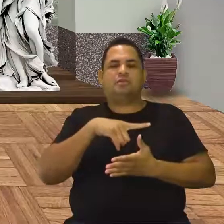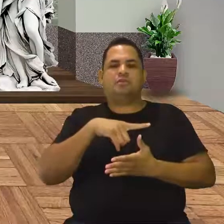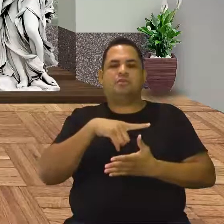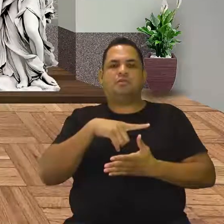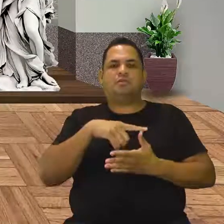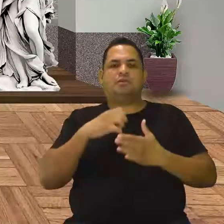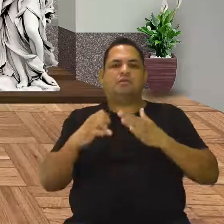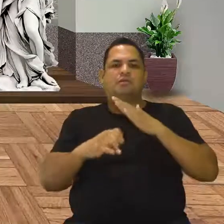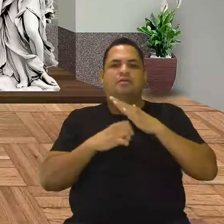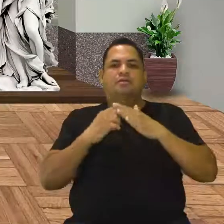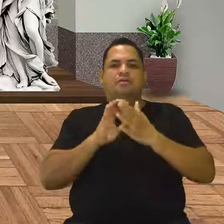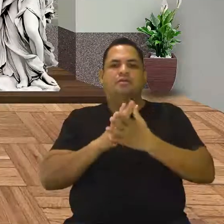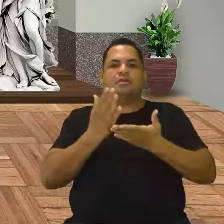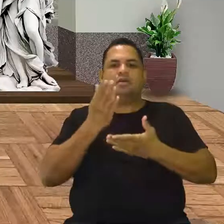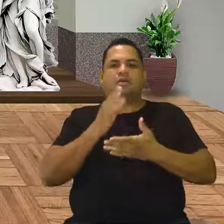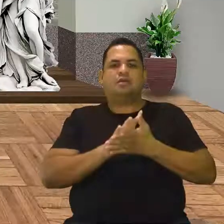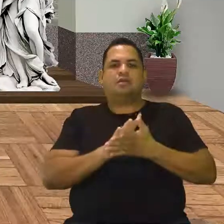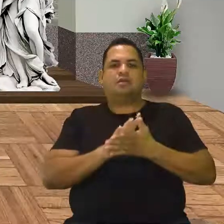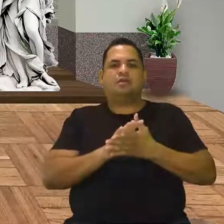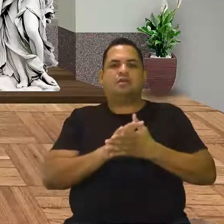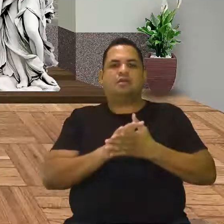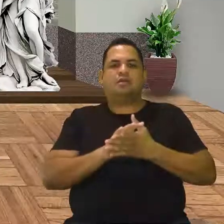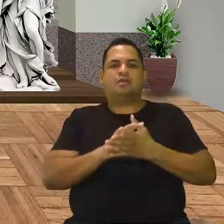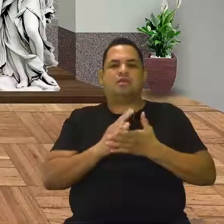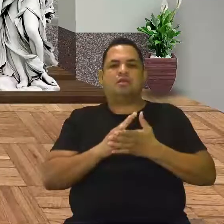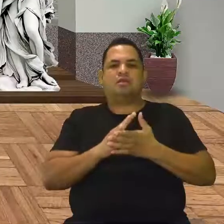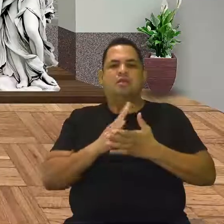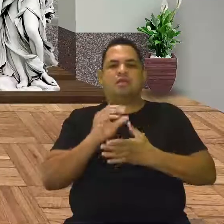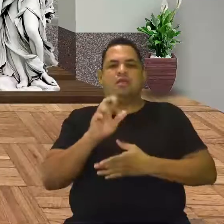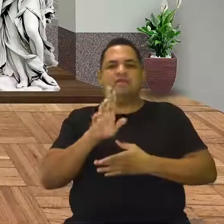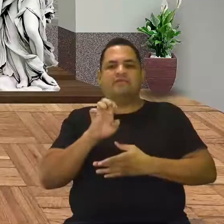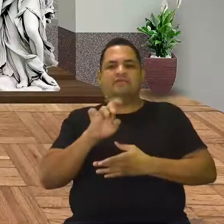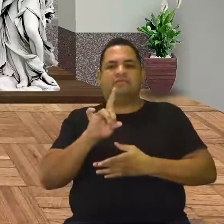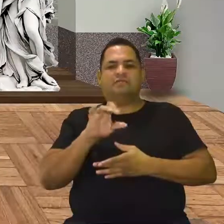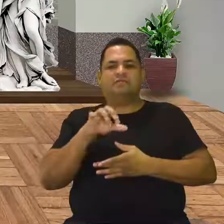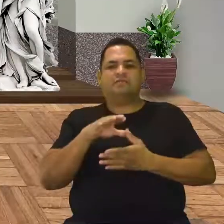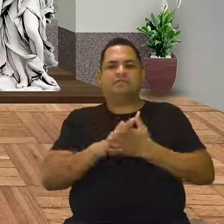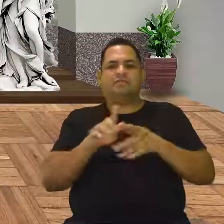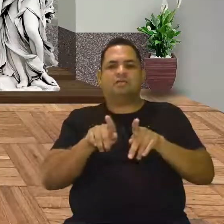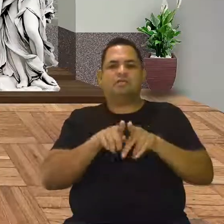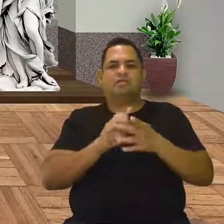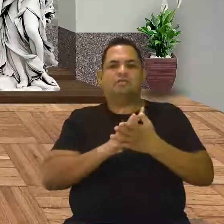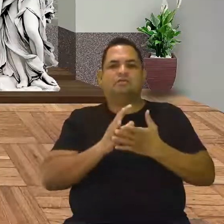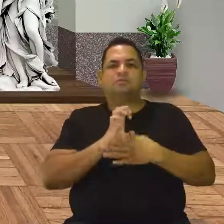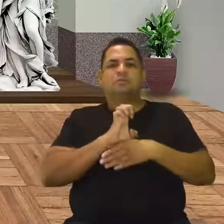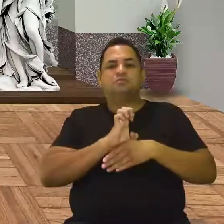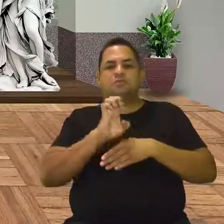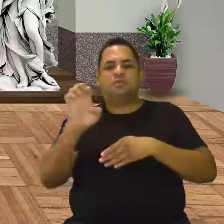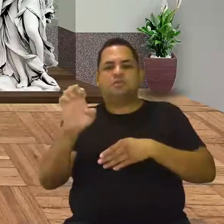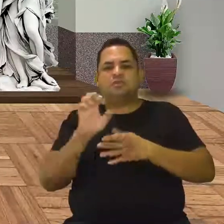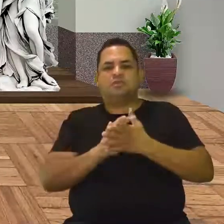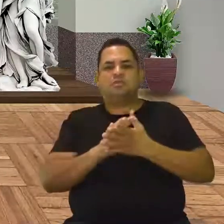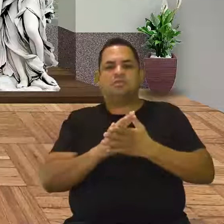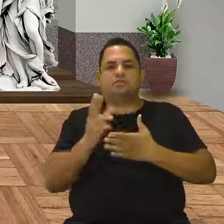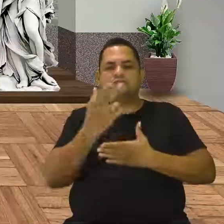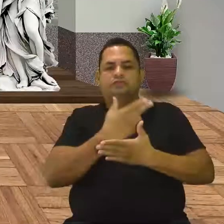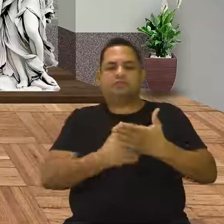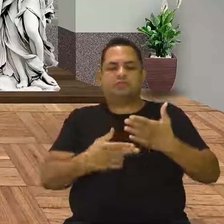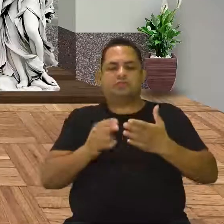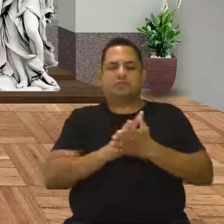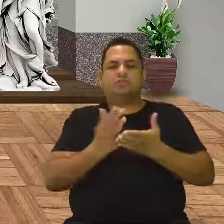da capital. Essa empresa, ela exporta para vários países da América Latina.